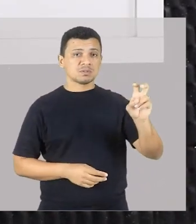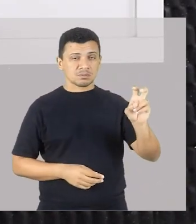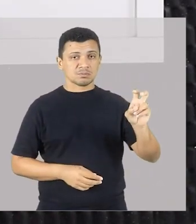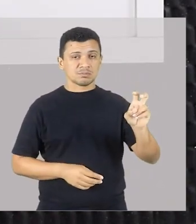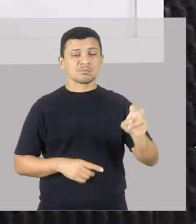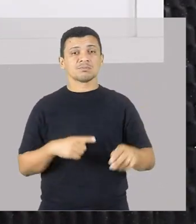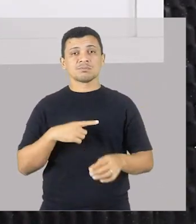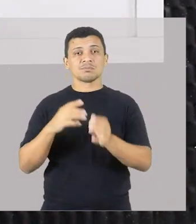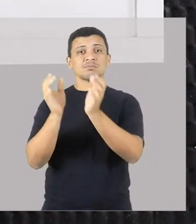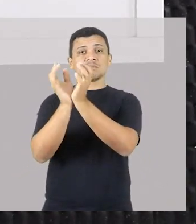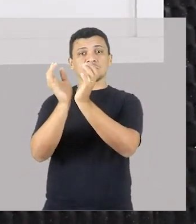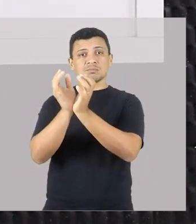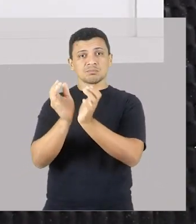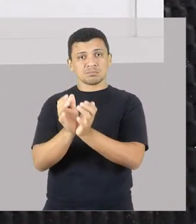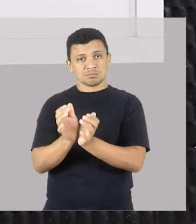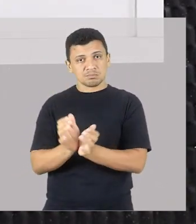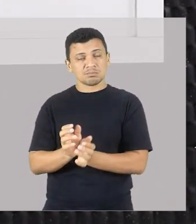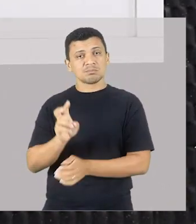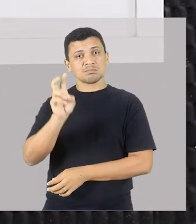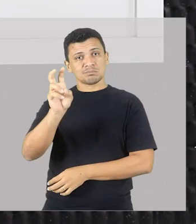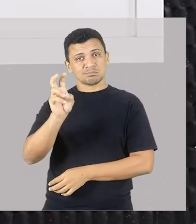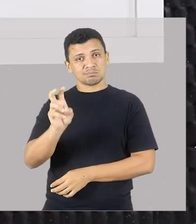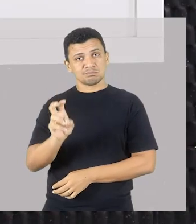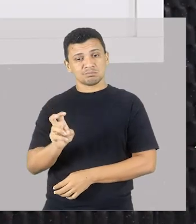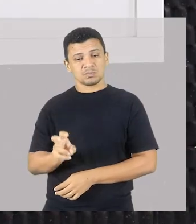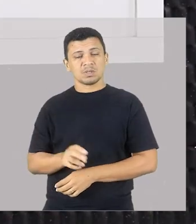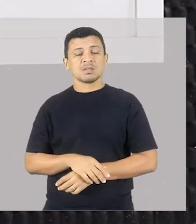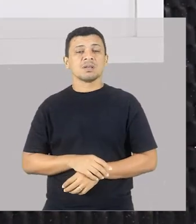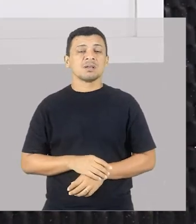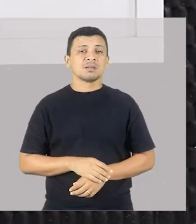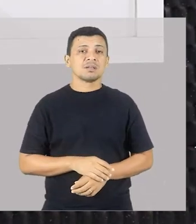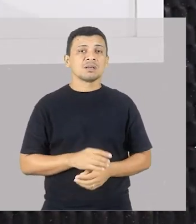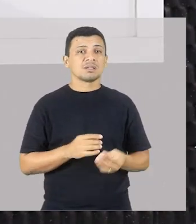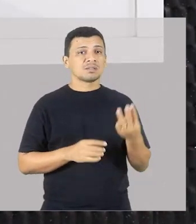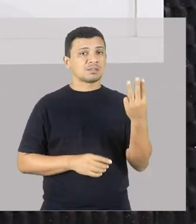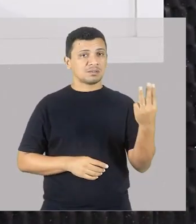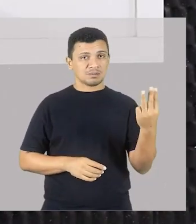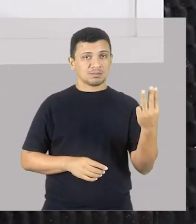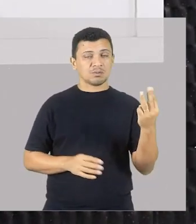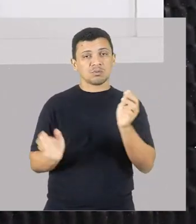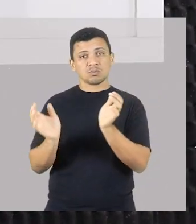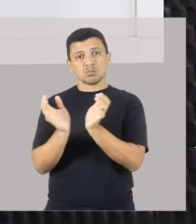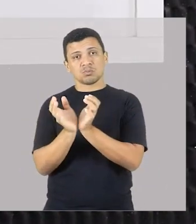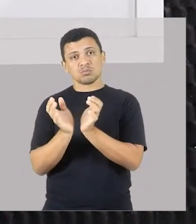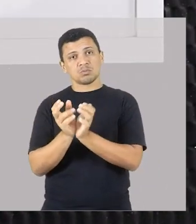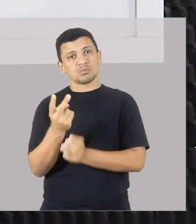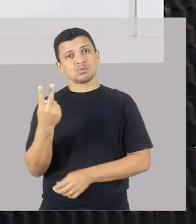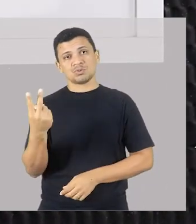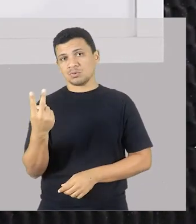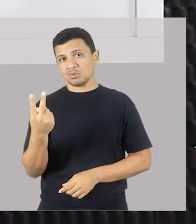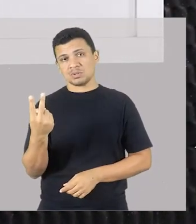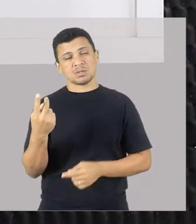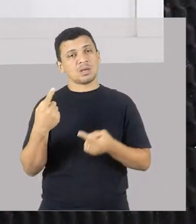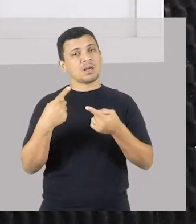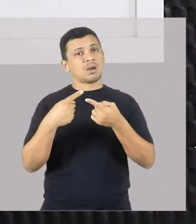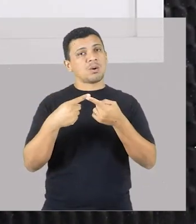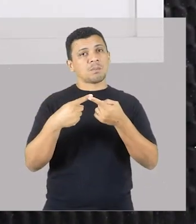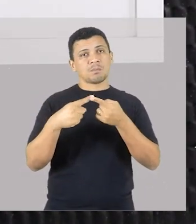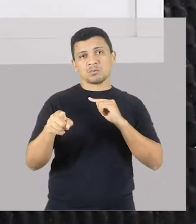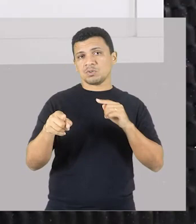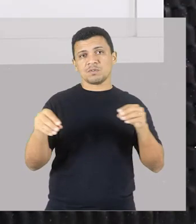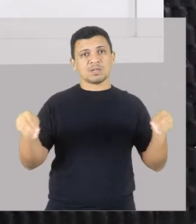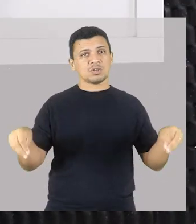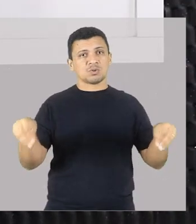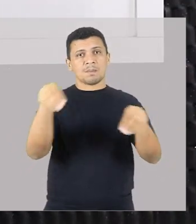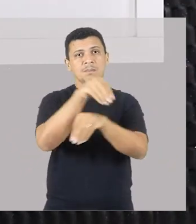permutação. Se eu fosse pegar esses 3 e formar grupos só de 2, aí já não seria uma simples